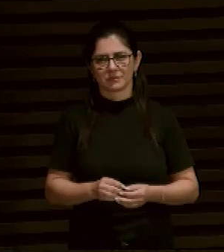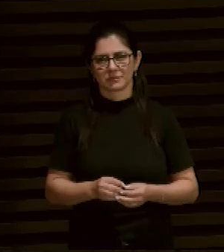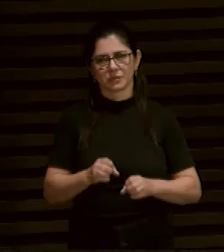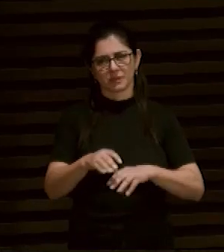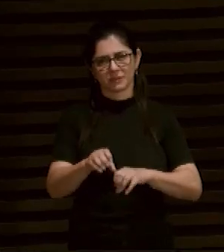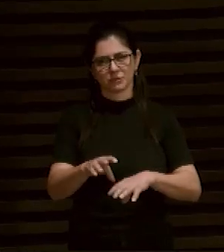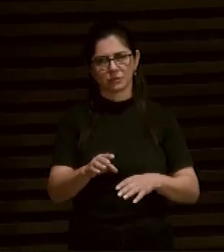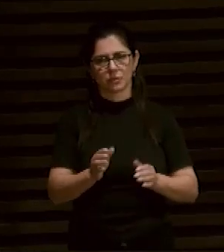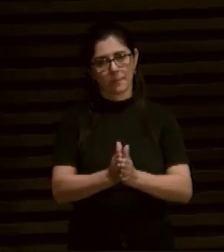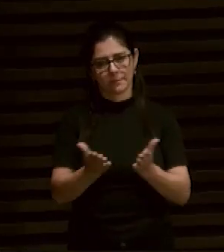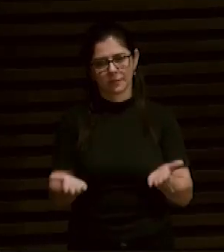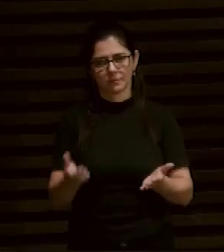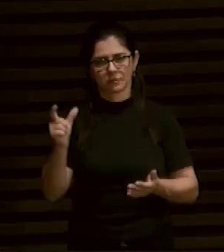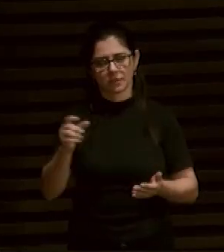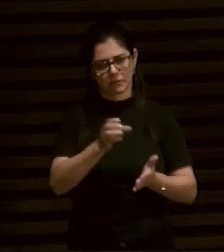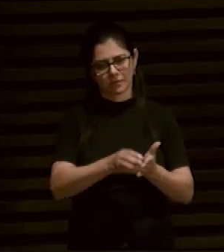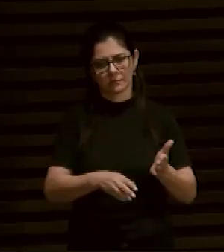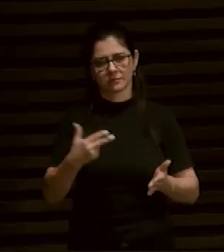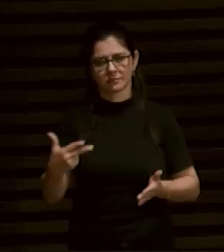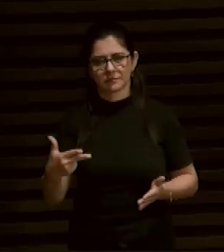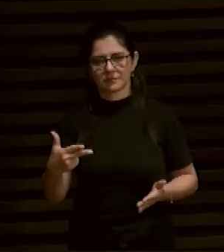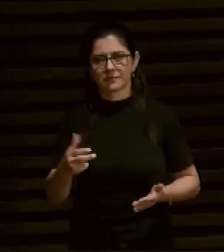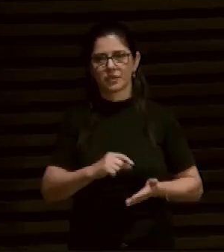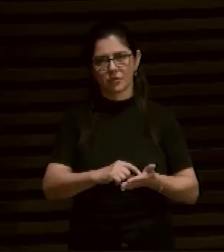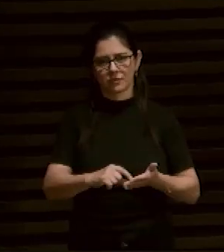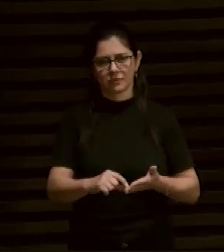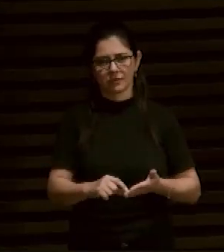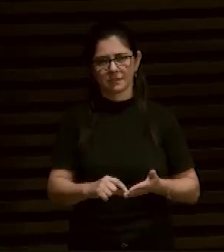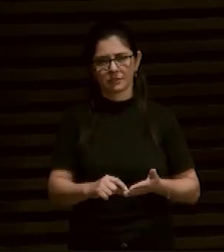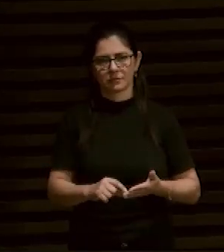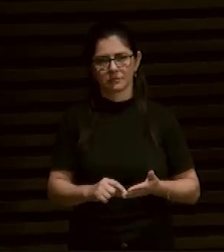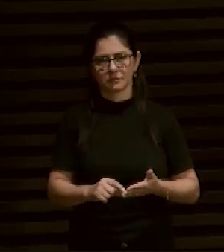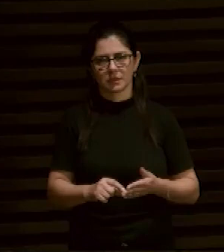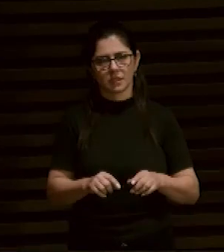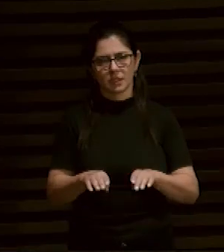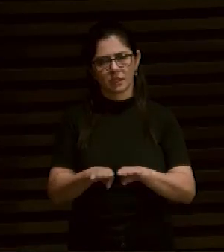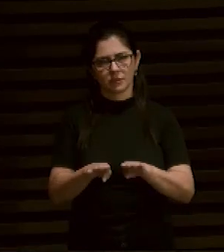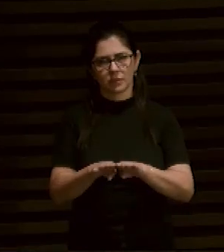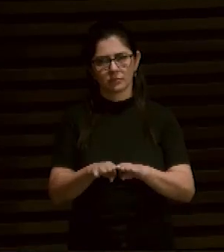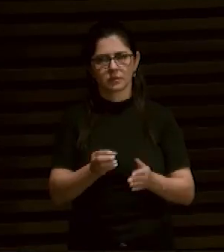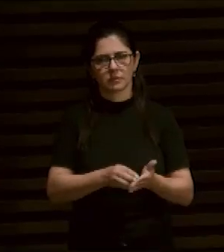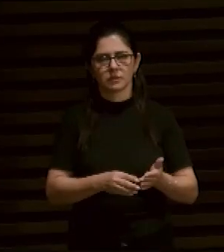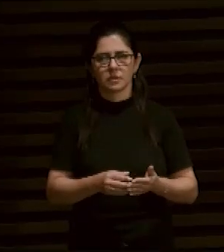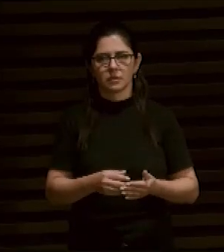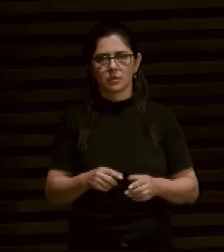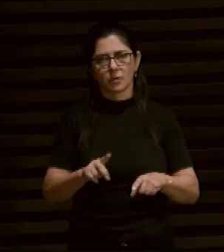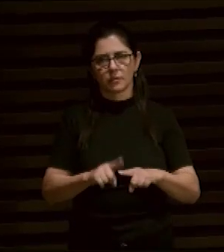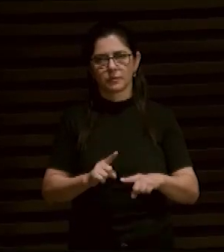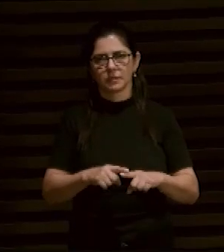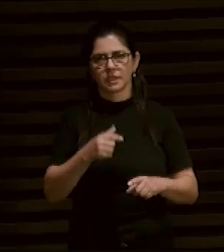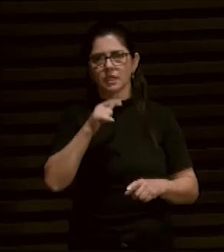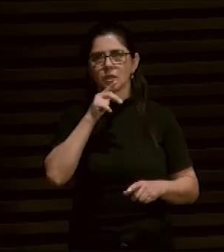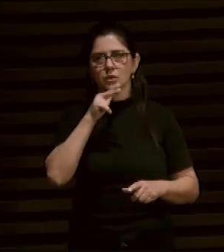capítulo 3, mas eu confesso que eu me sinto muito parecido com relação ao capítulo, porque Jonas, ele é um pregador